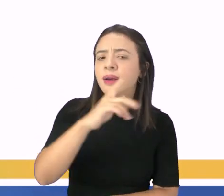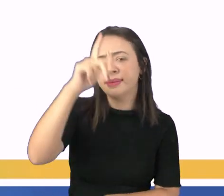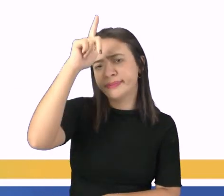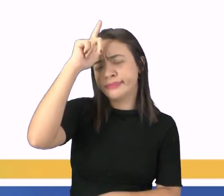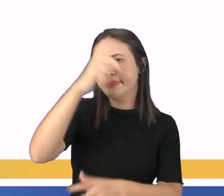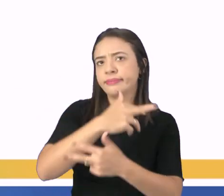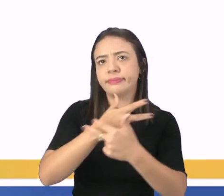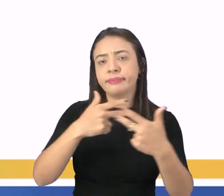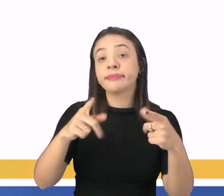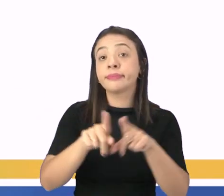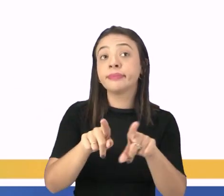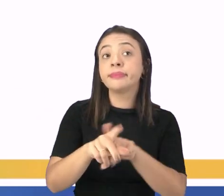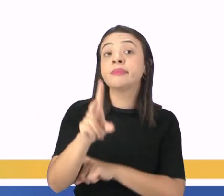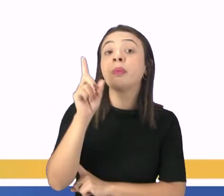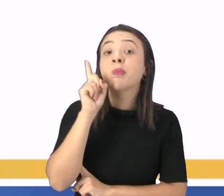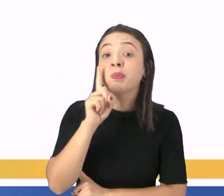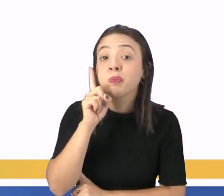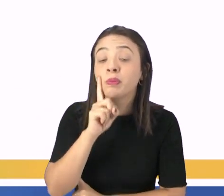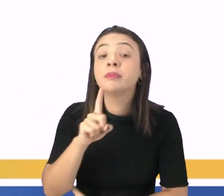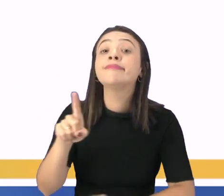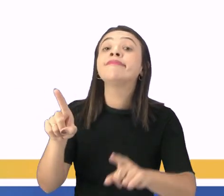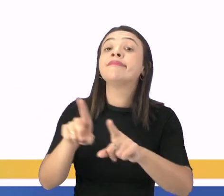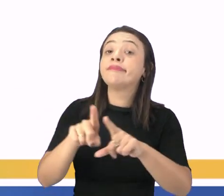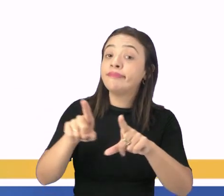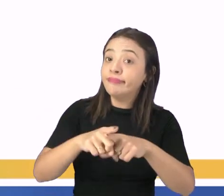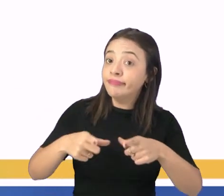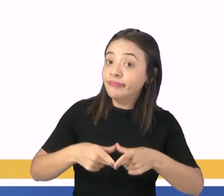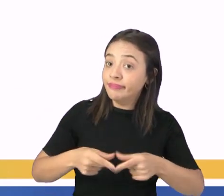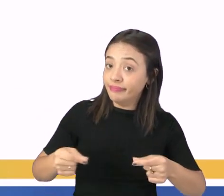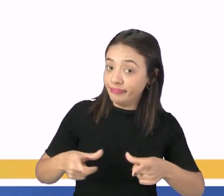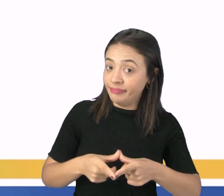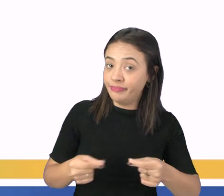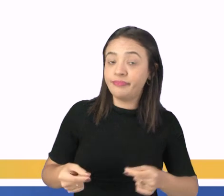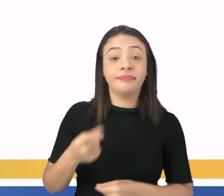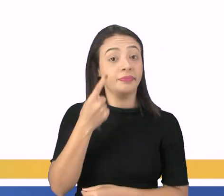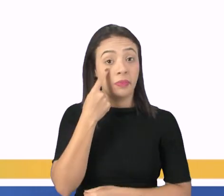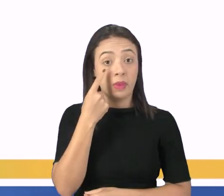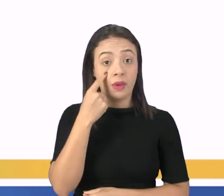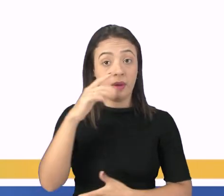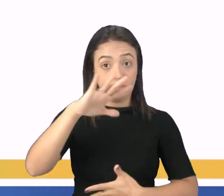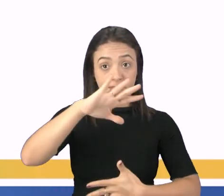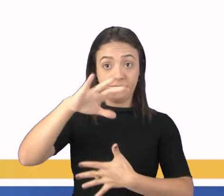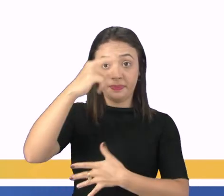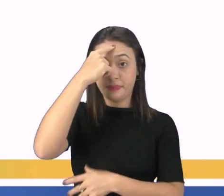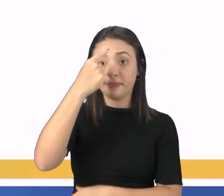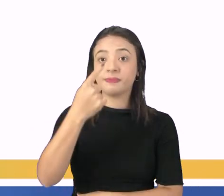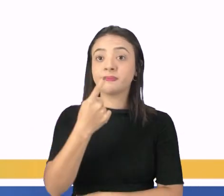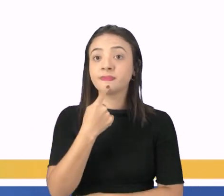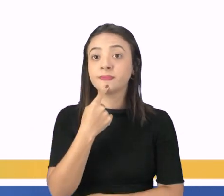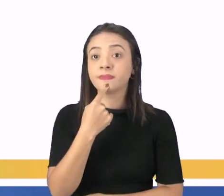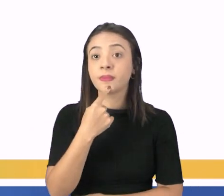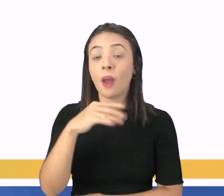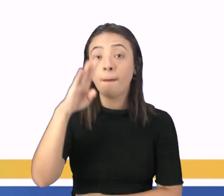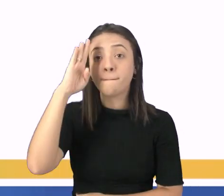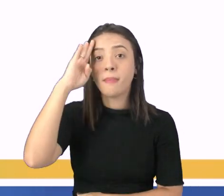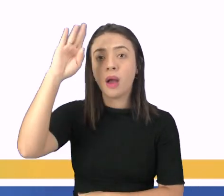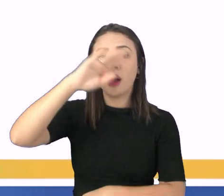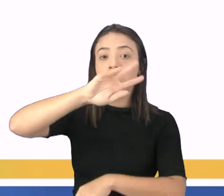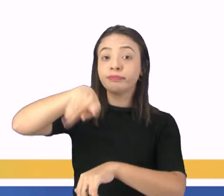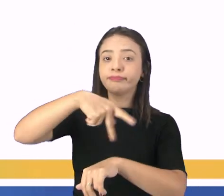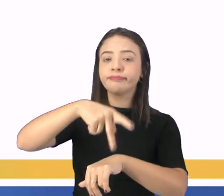etc., e aos Estados Unidos e Japão. Então você verifica nesse mapa aí na tela as principais